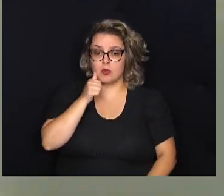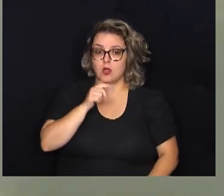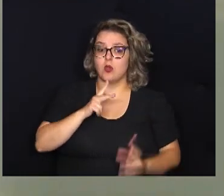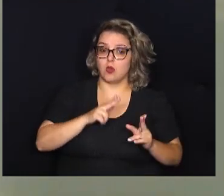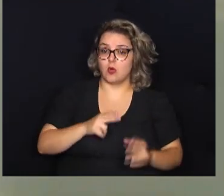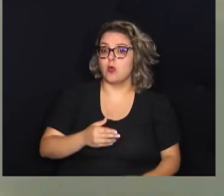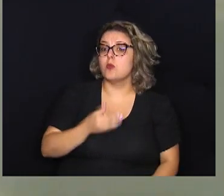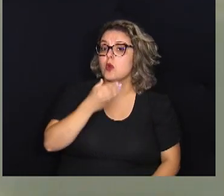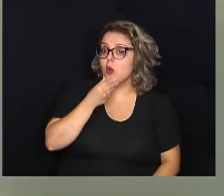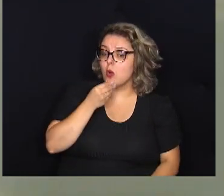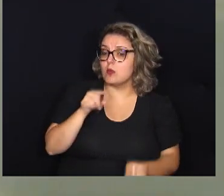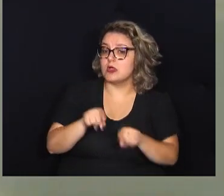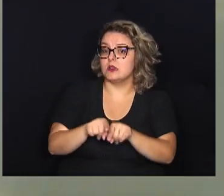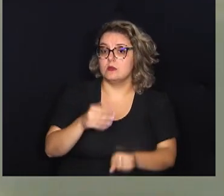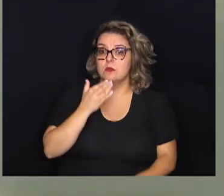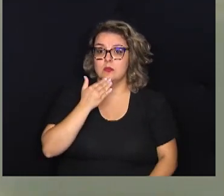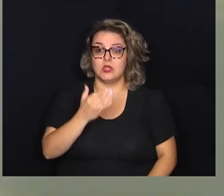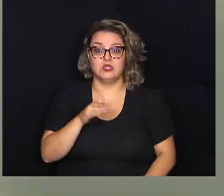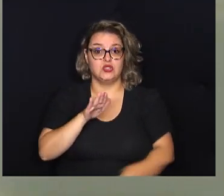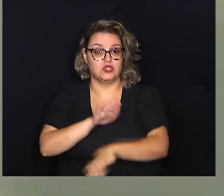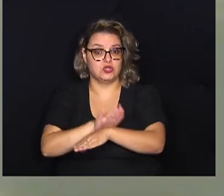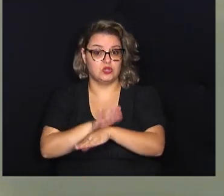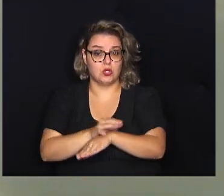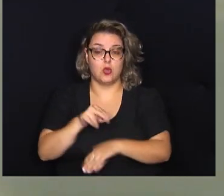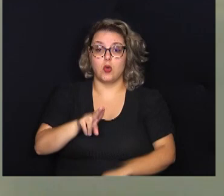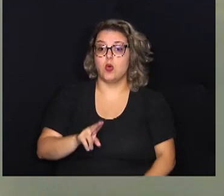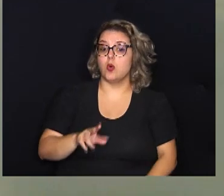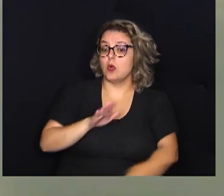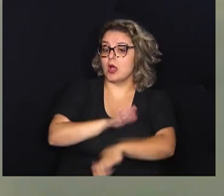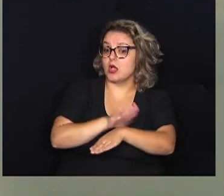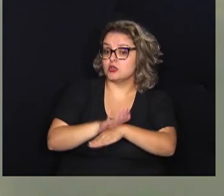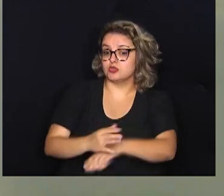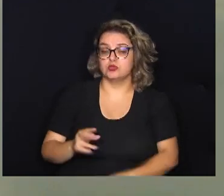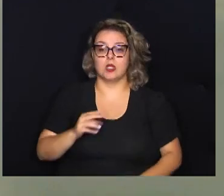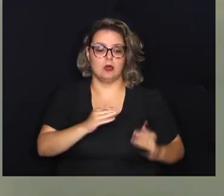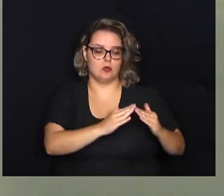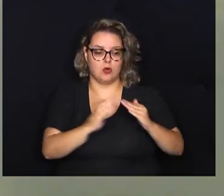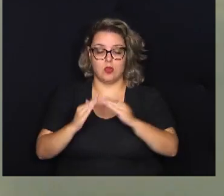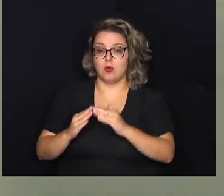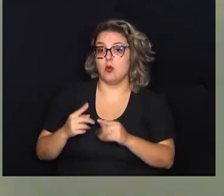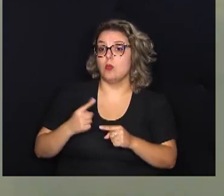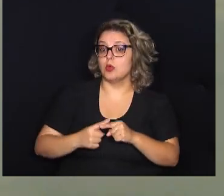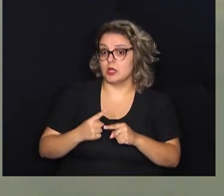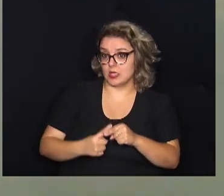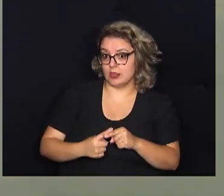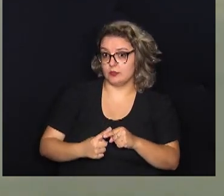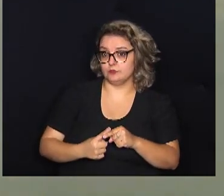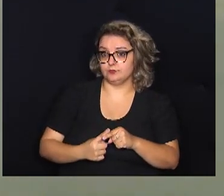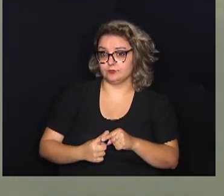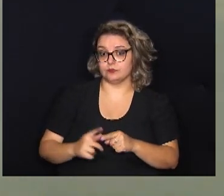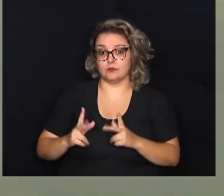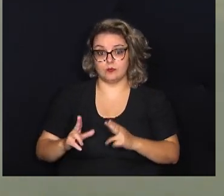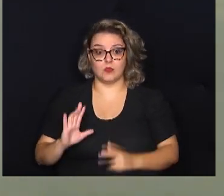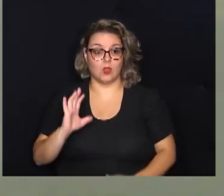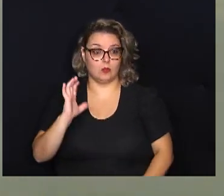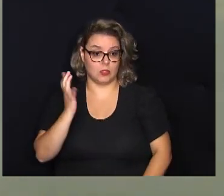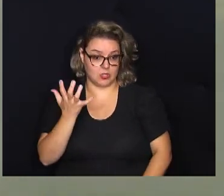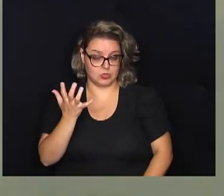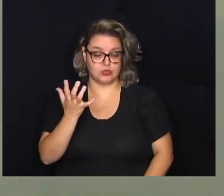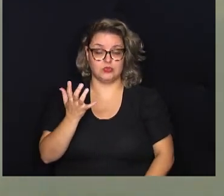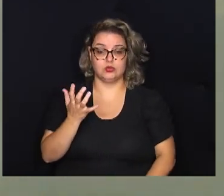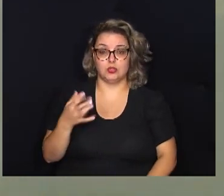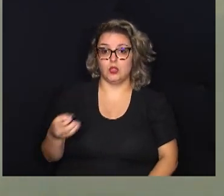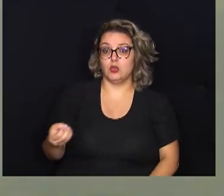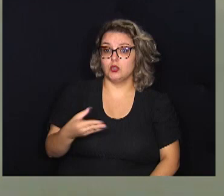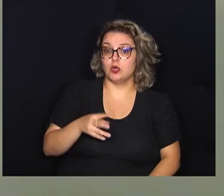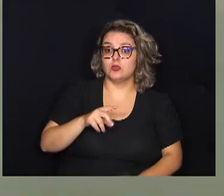homens, para poder pedir ajuda ou ajudar um vizinho, até porque, como está surgindo novos